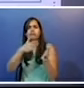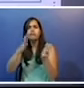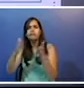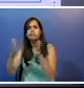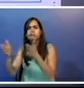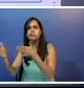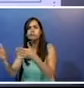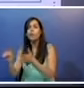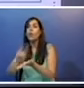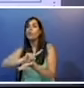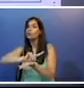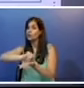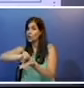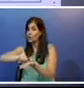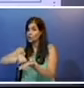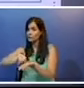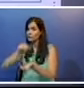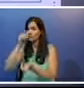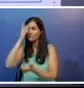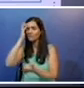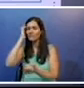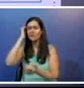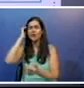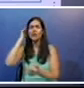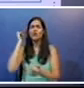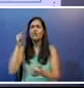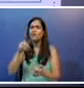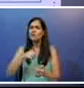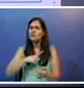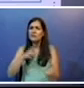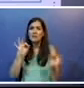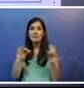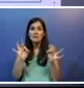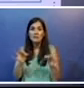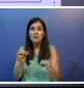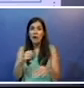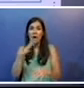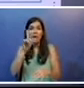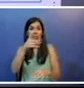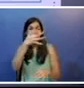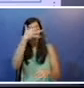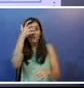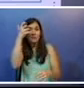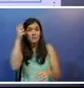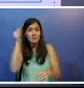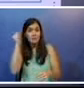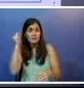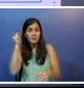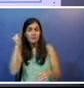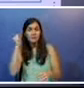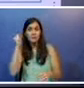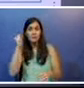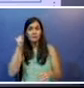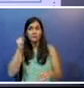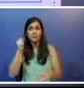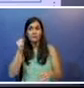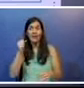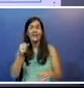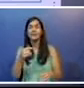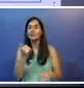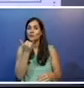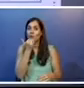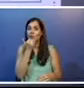com o gênero. Você tem certeza de que não se esqueceu demais... Você tem certeza de que não se